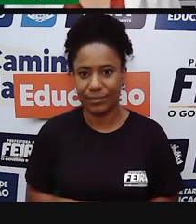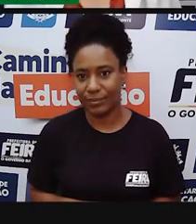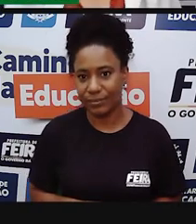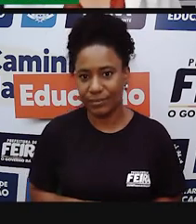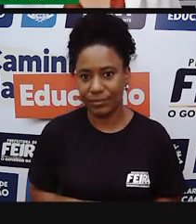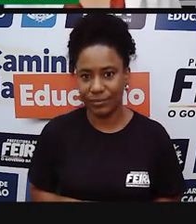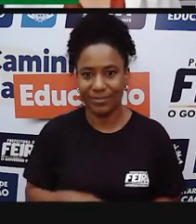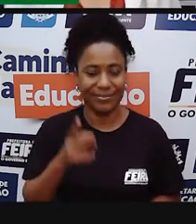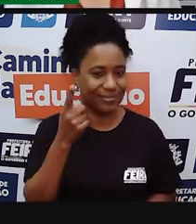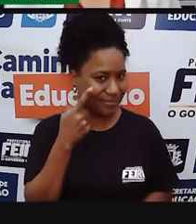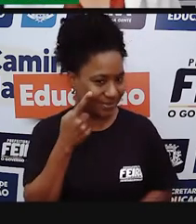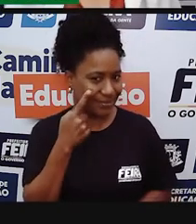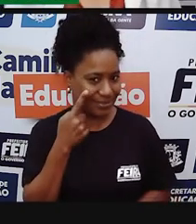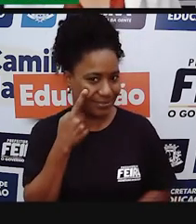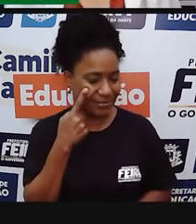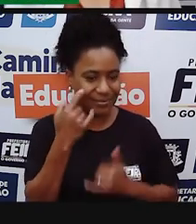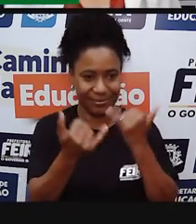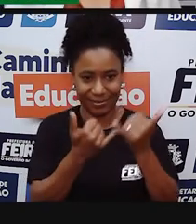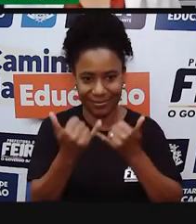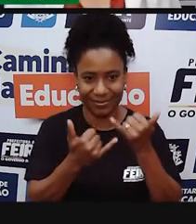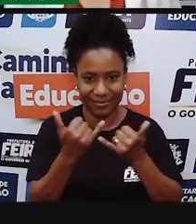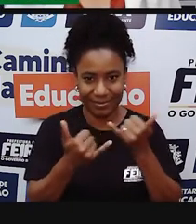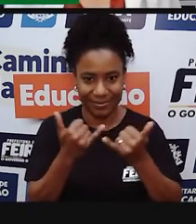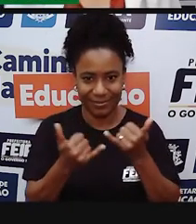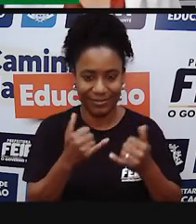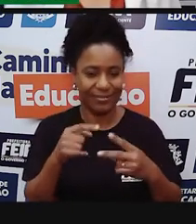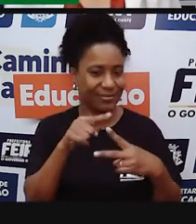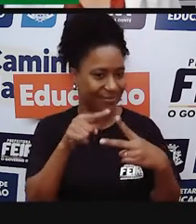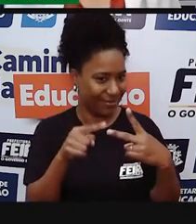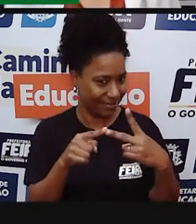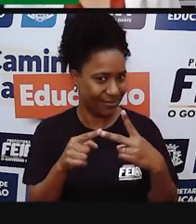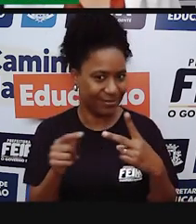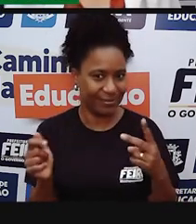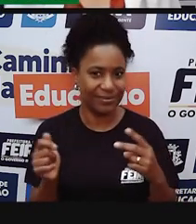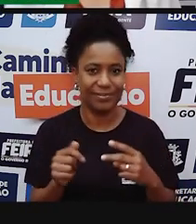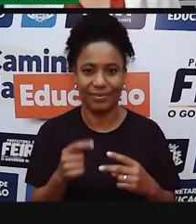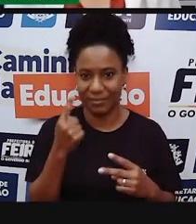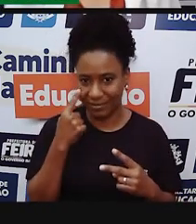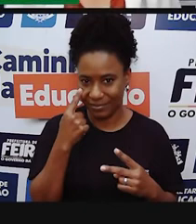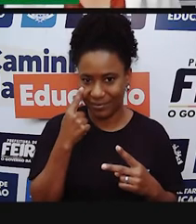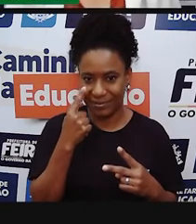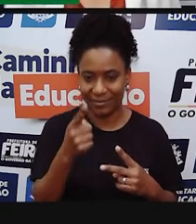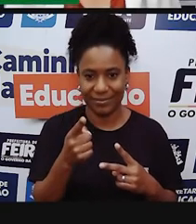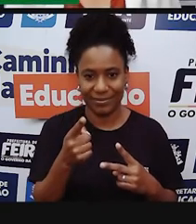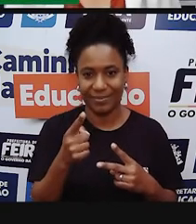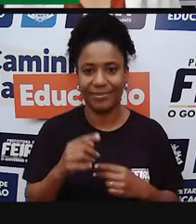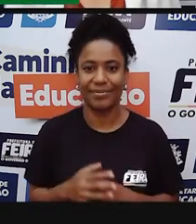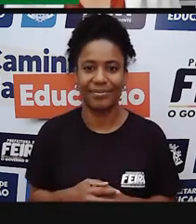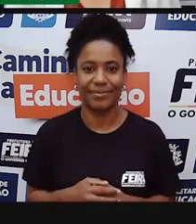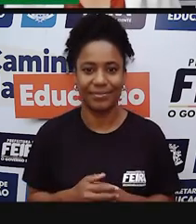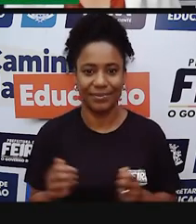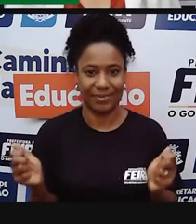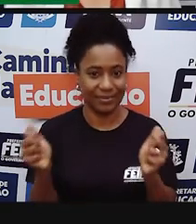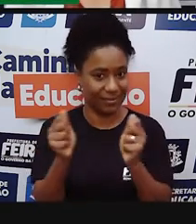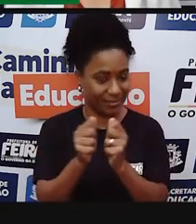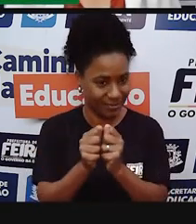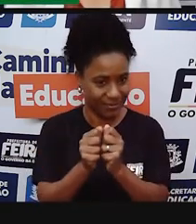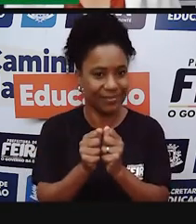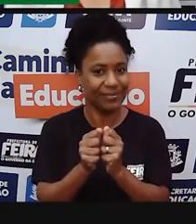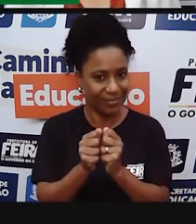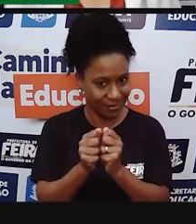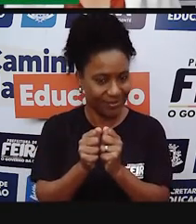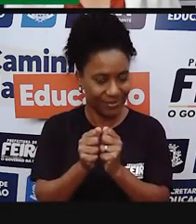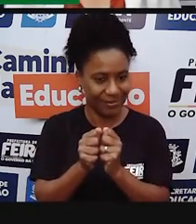Axl Rose e Slash aqui dois buracos agora Choice eu vou colocar os aqui